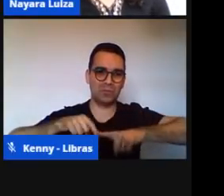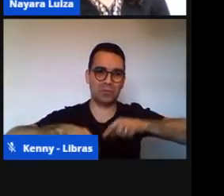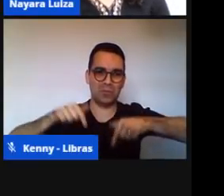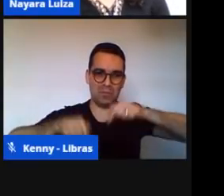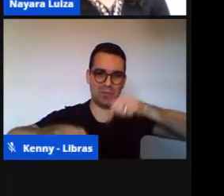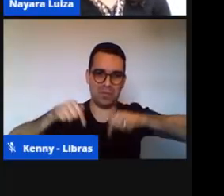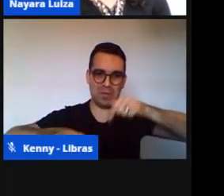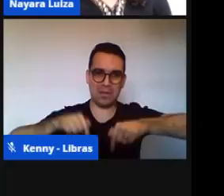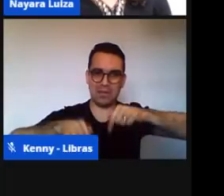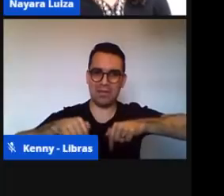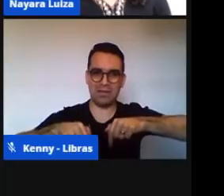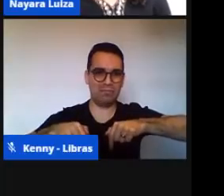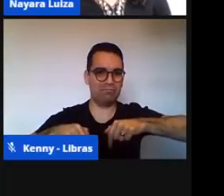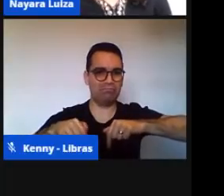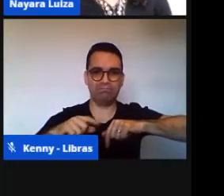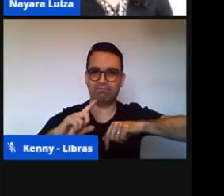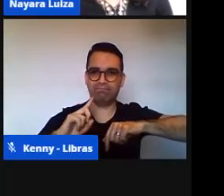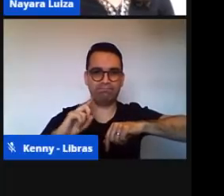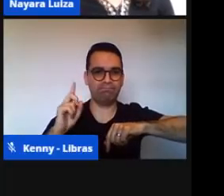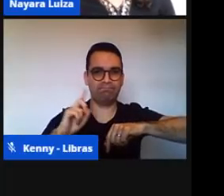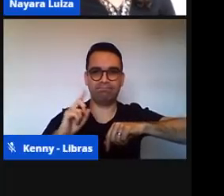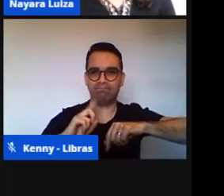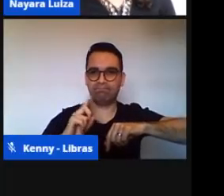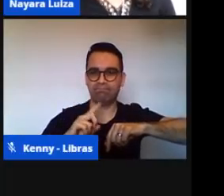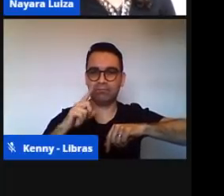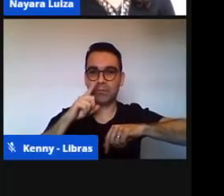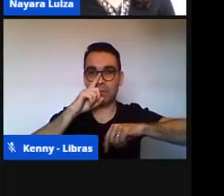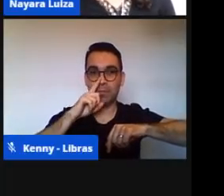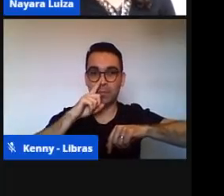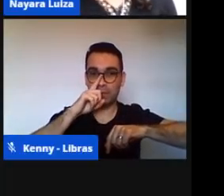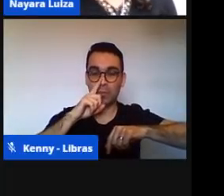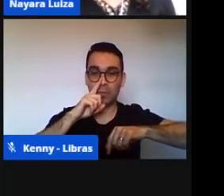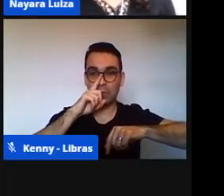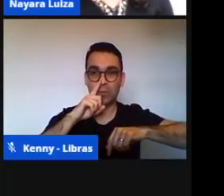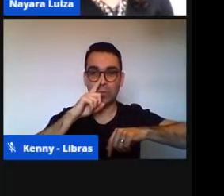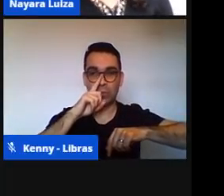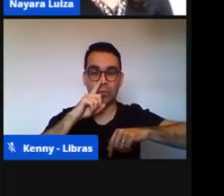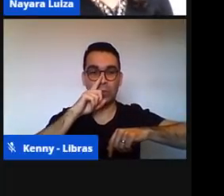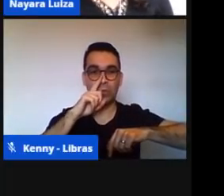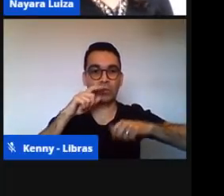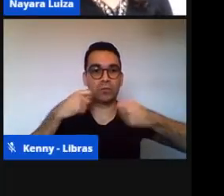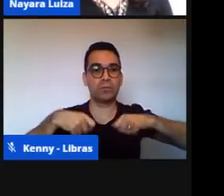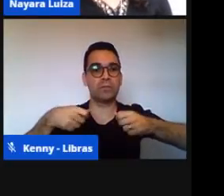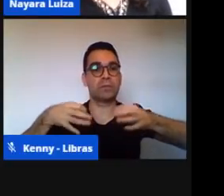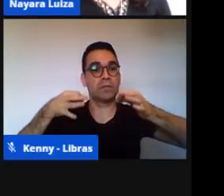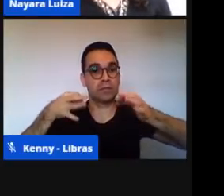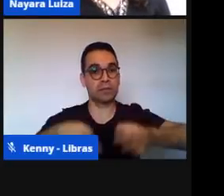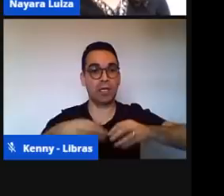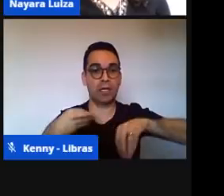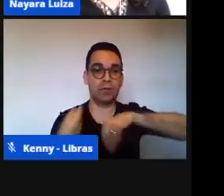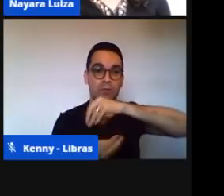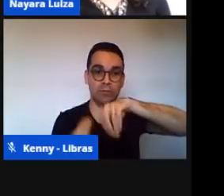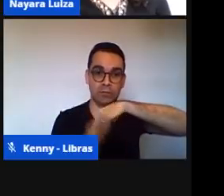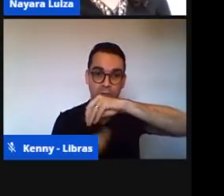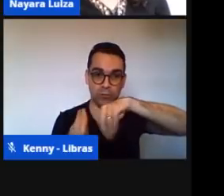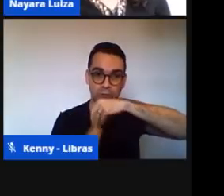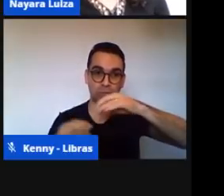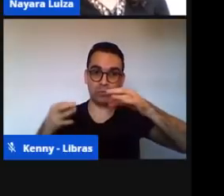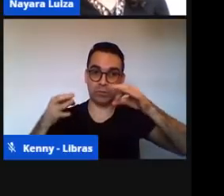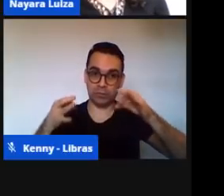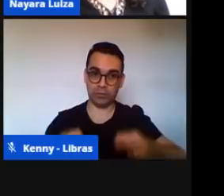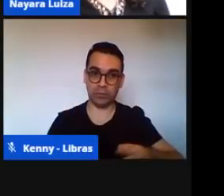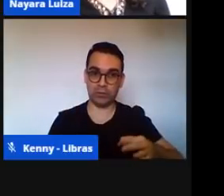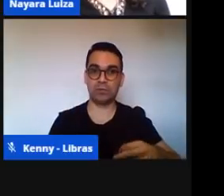solução clorada. Tá? Pode ter um risco bastante grande de uma contaminação química de quem está preparando esse produto. Então,